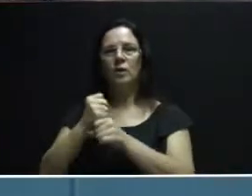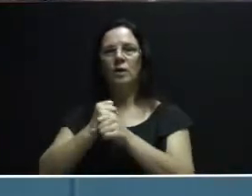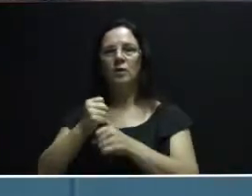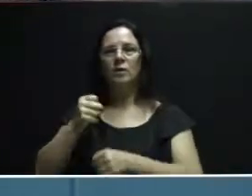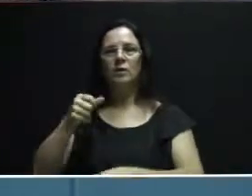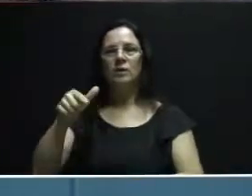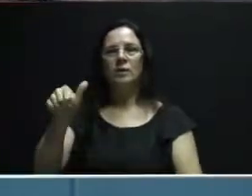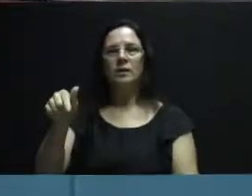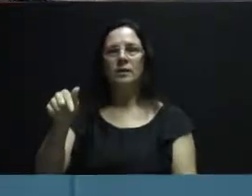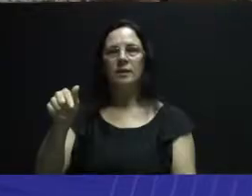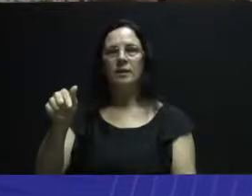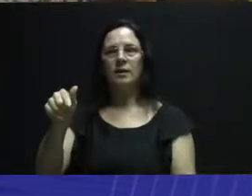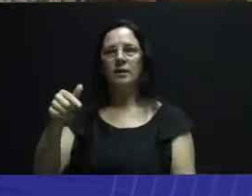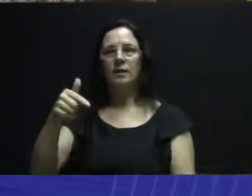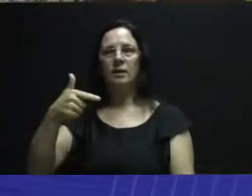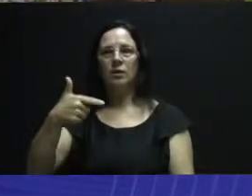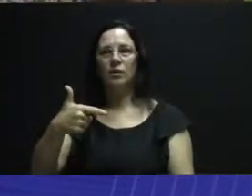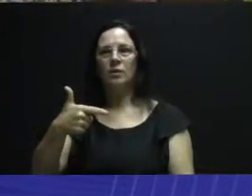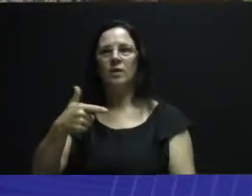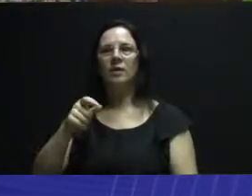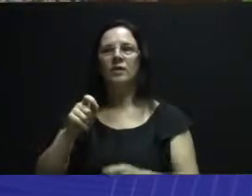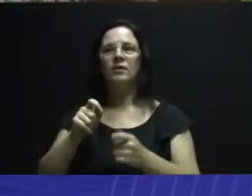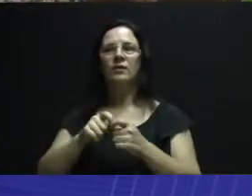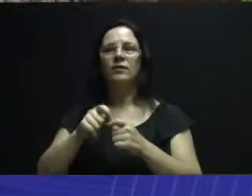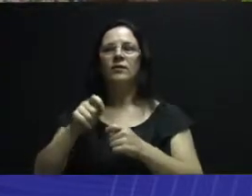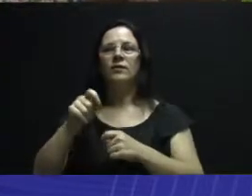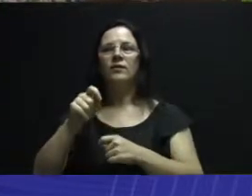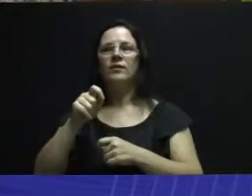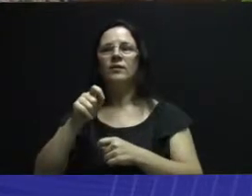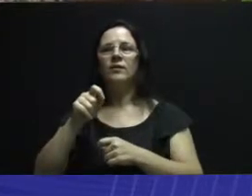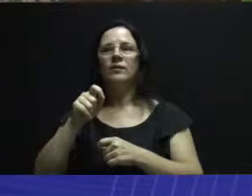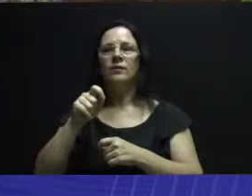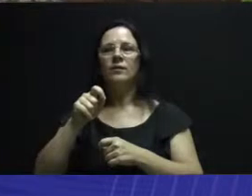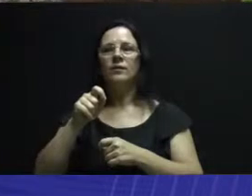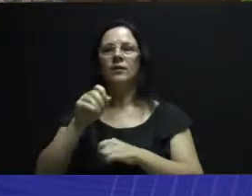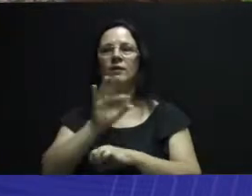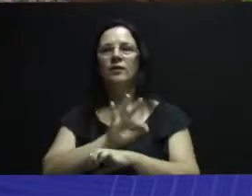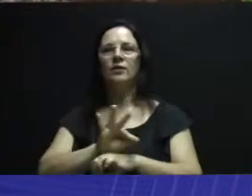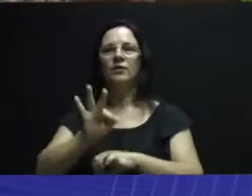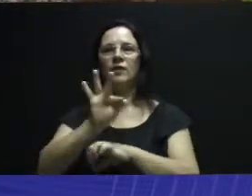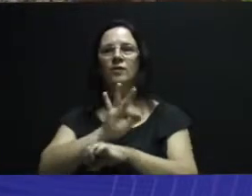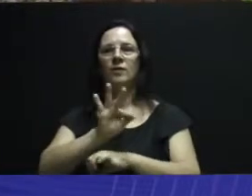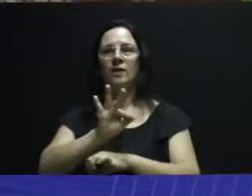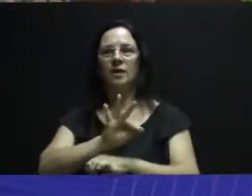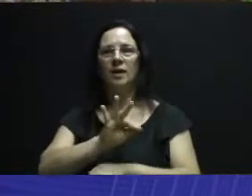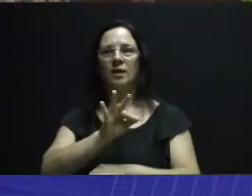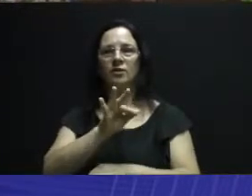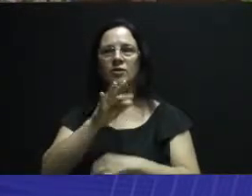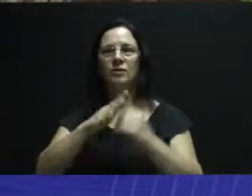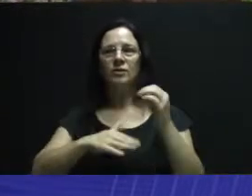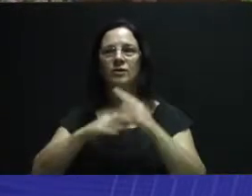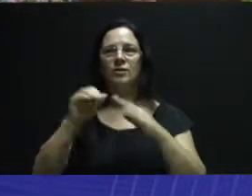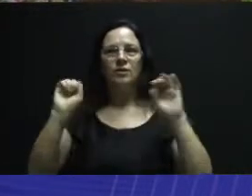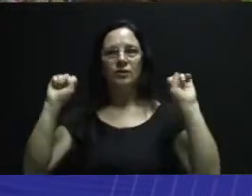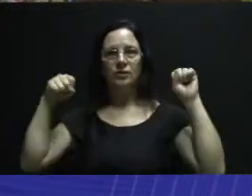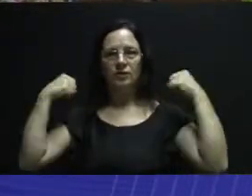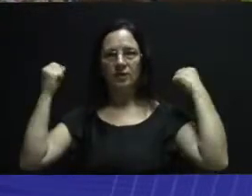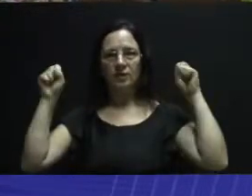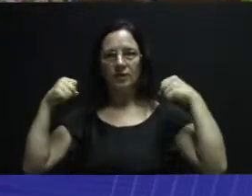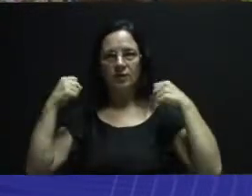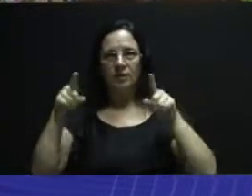em Educação Física pela FEFES. Dois anos depois, na mesma instituição, se especializou